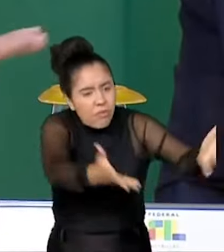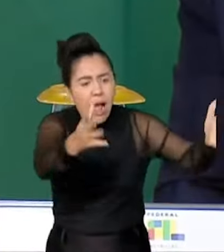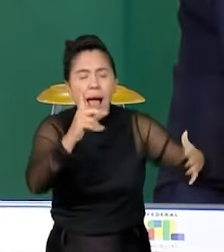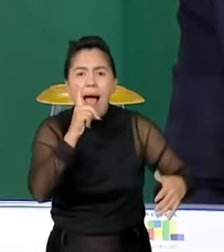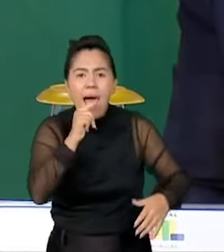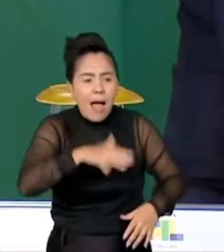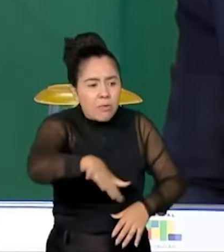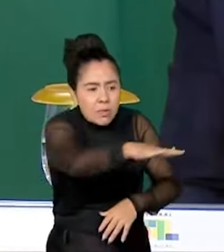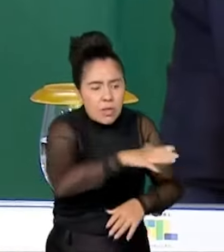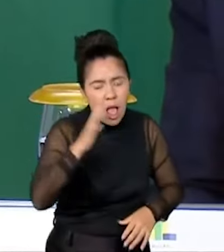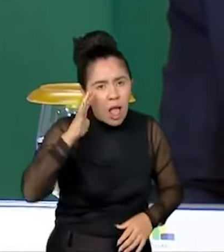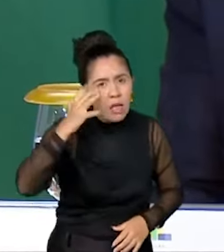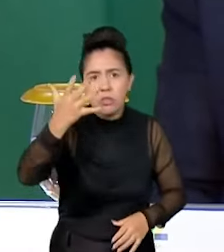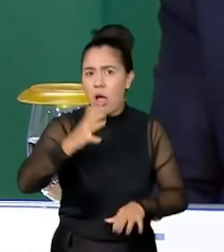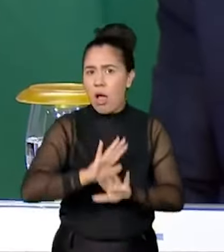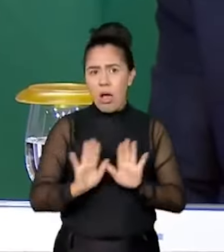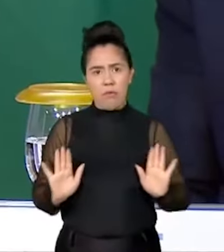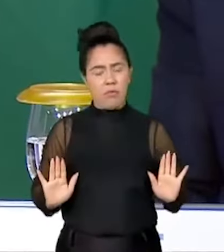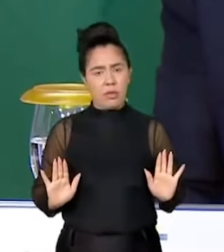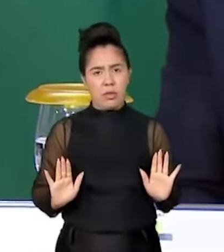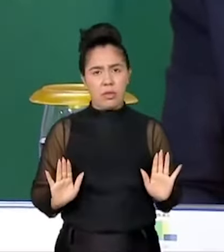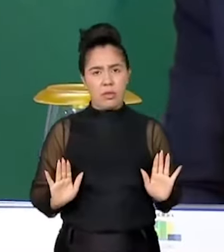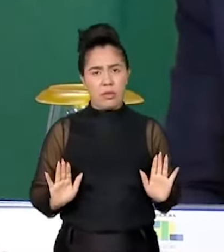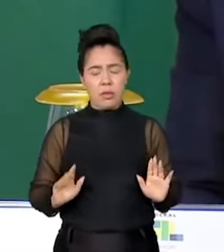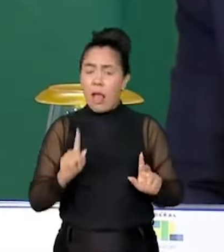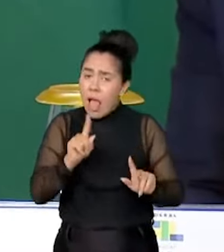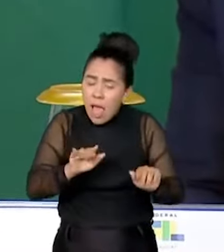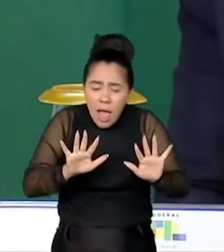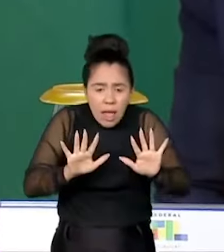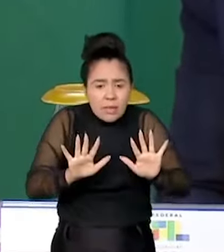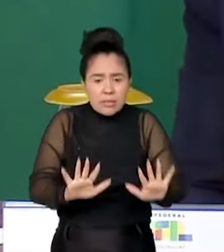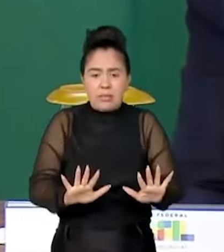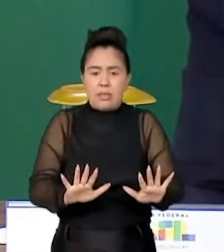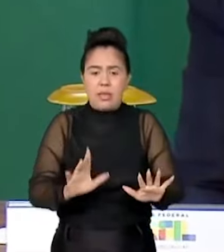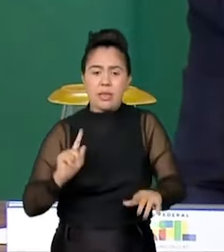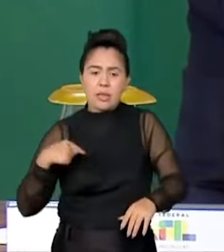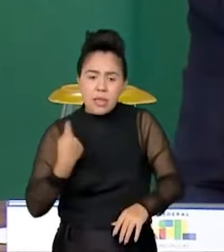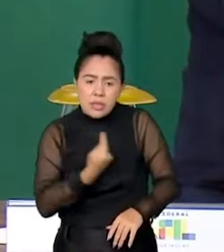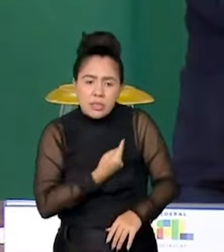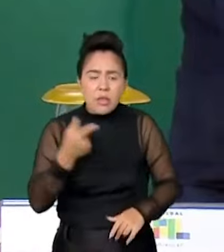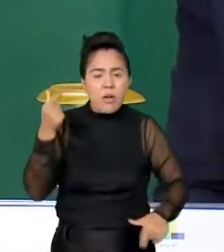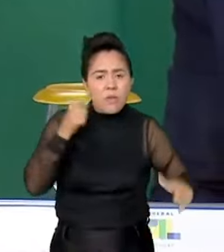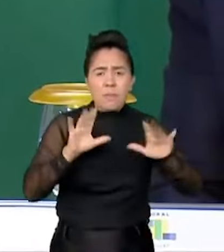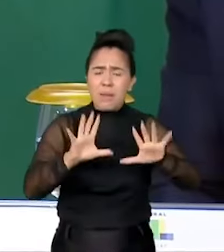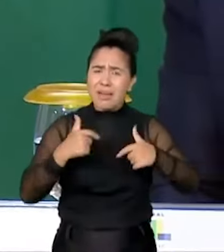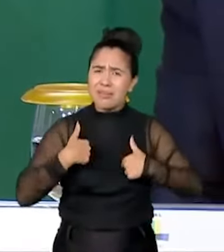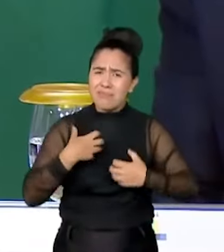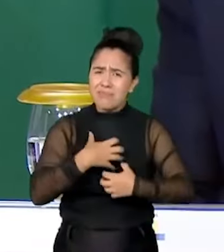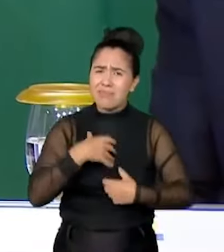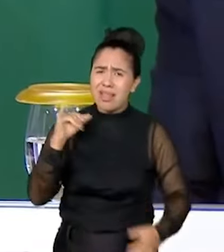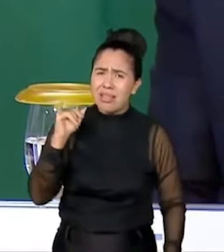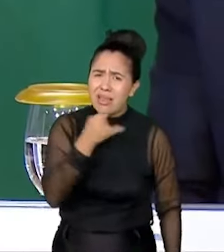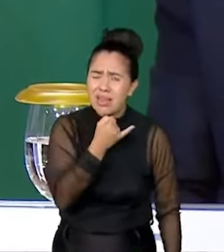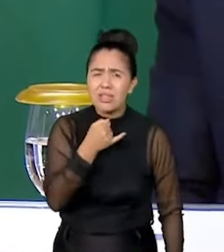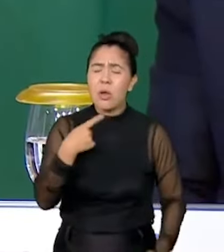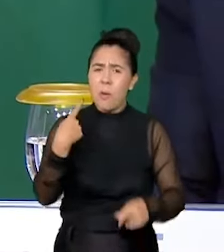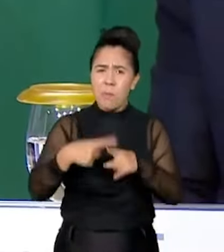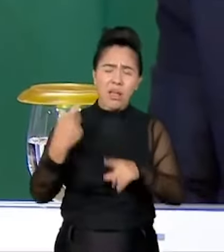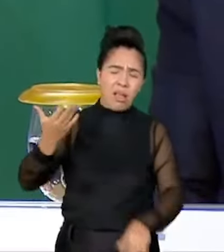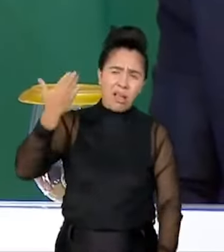que você resolve o problema. E é assim que a gente faz. Eu fico muito triste, porque, veja, eu imaginava